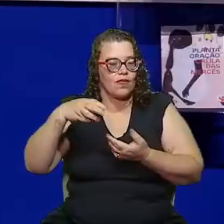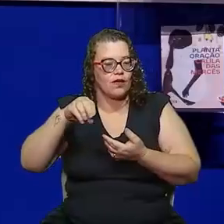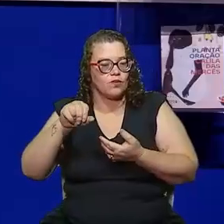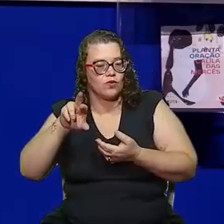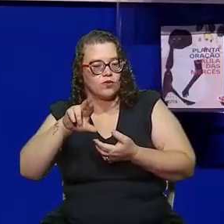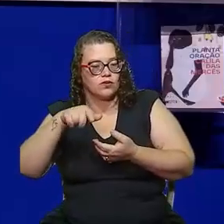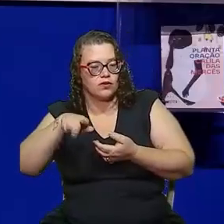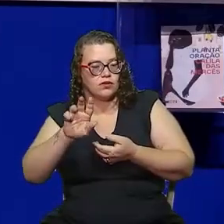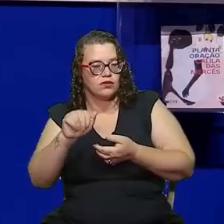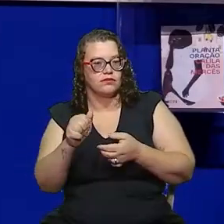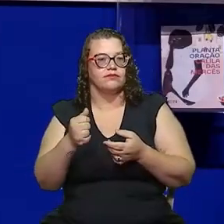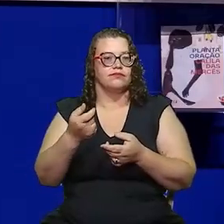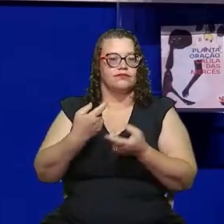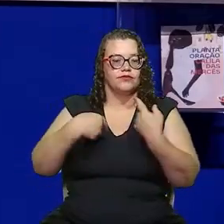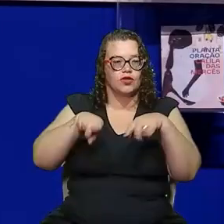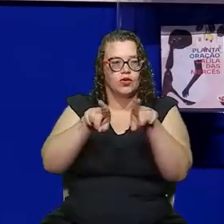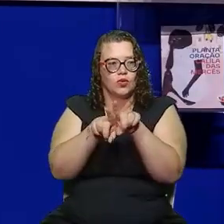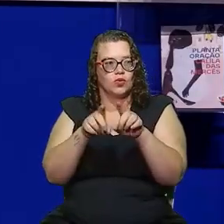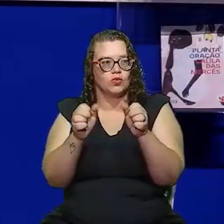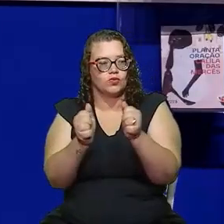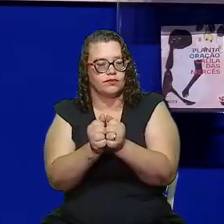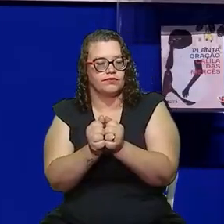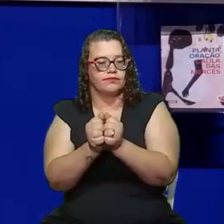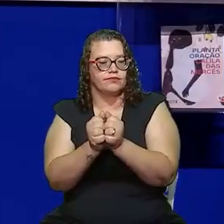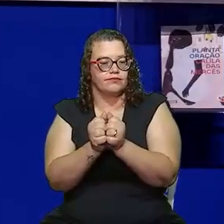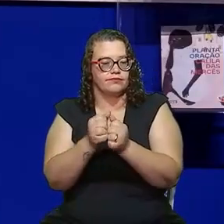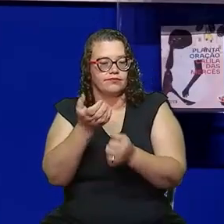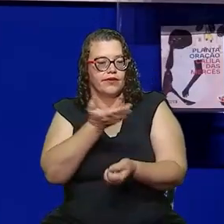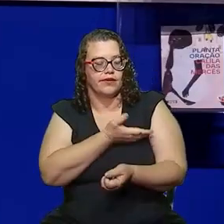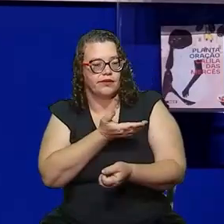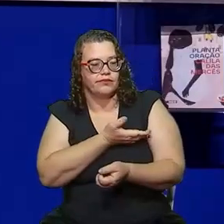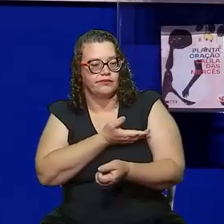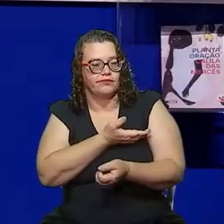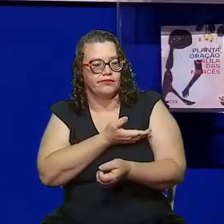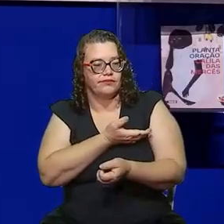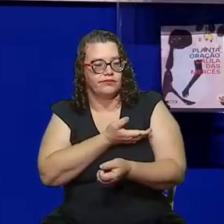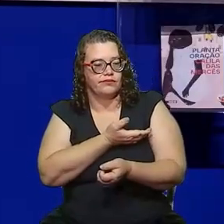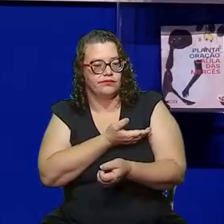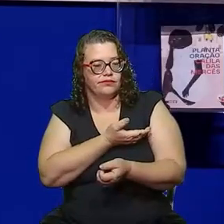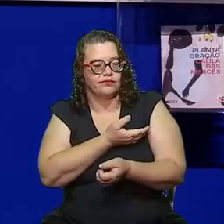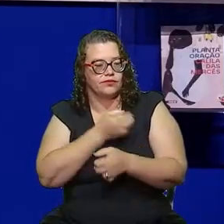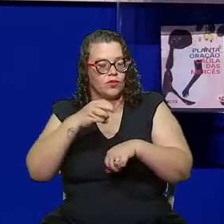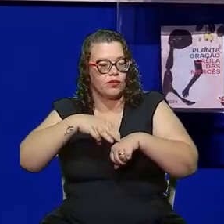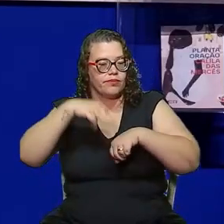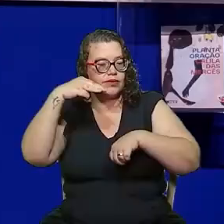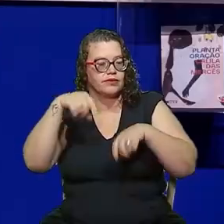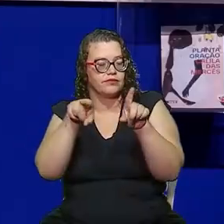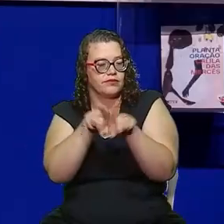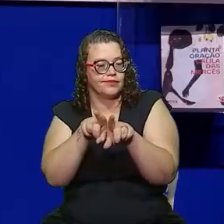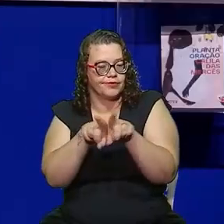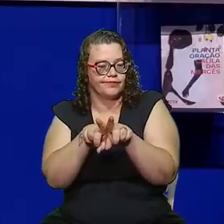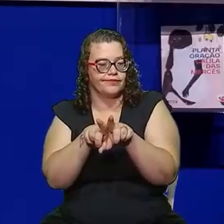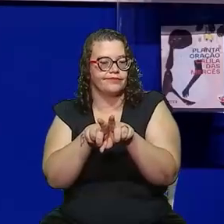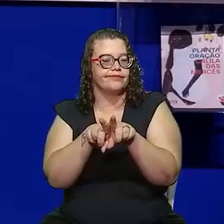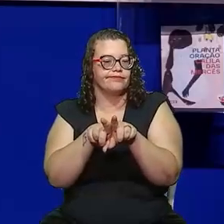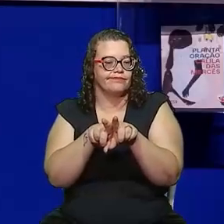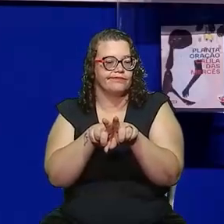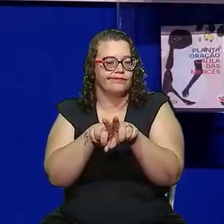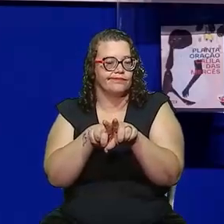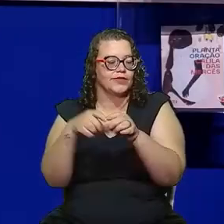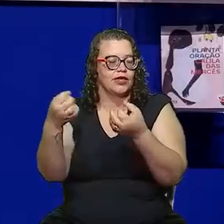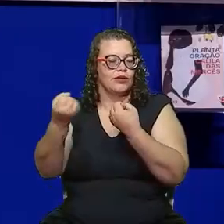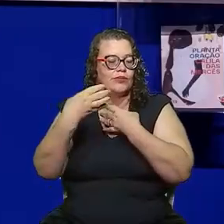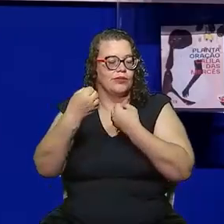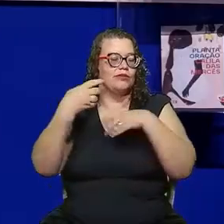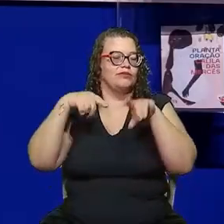Morgana não só uma companheira, mas uma amiga e uma mestre. Então, esse